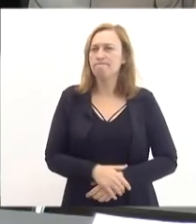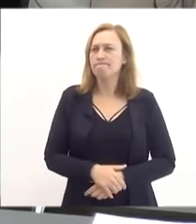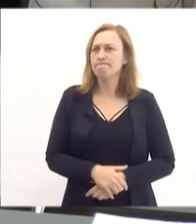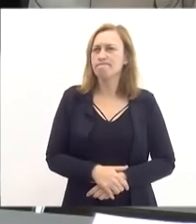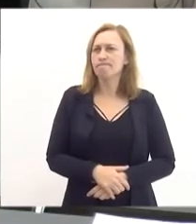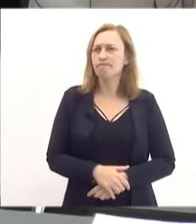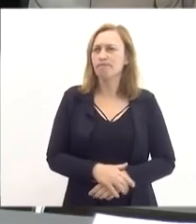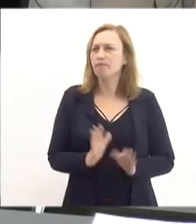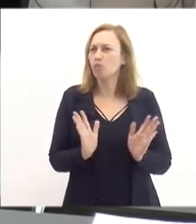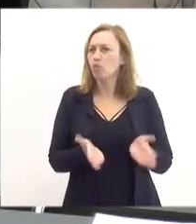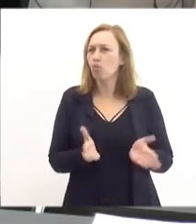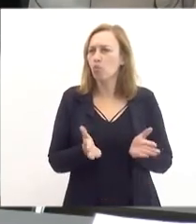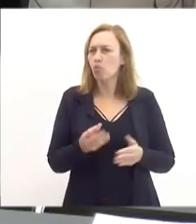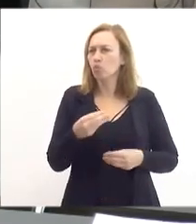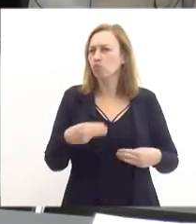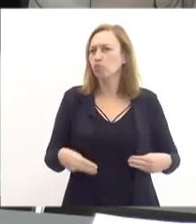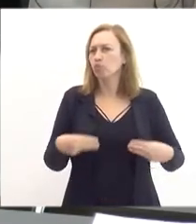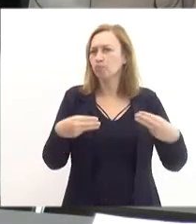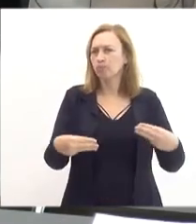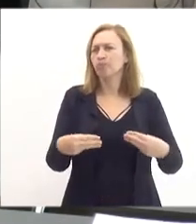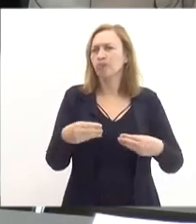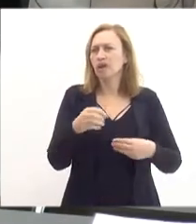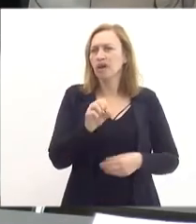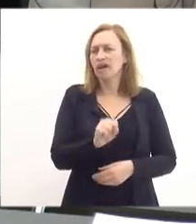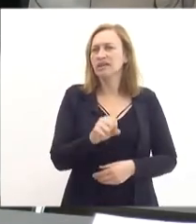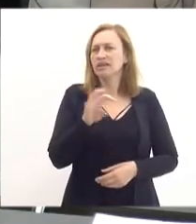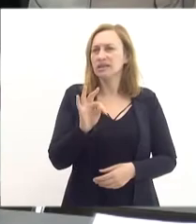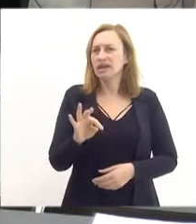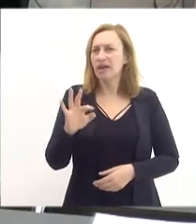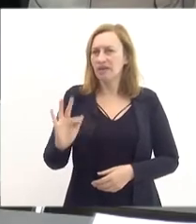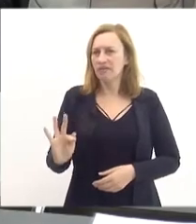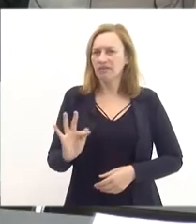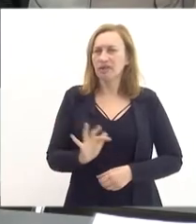do hoje ministro do STF, né?